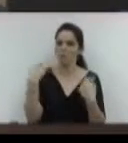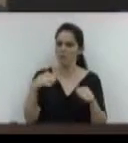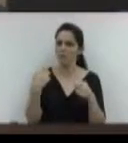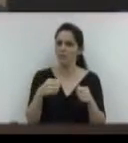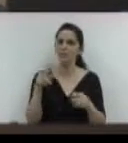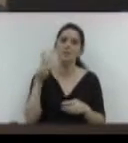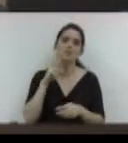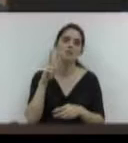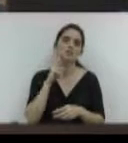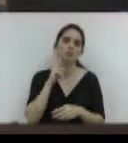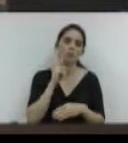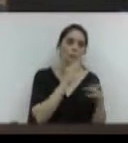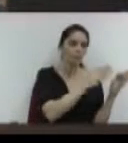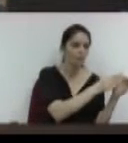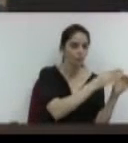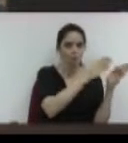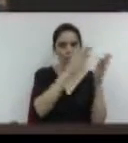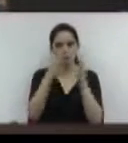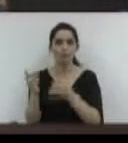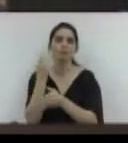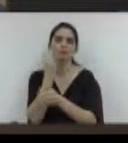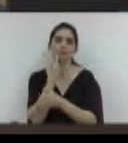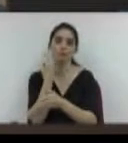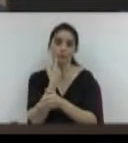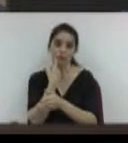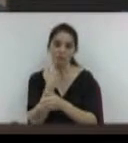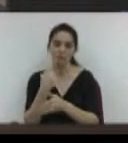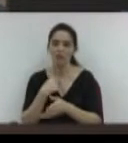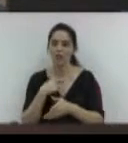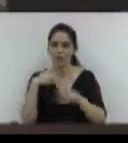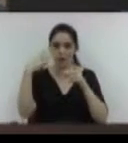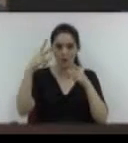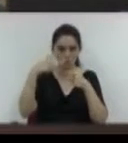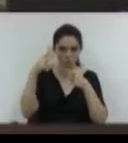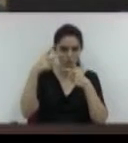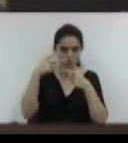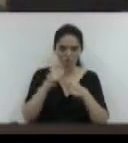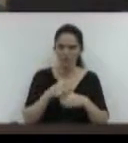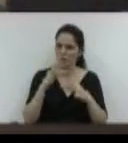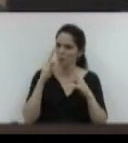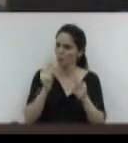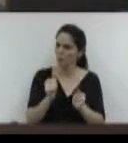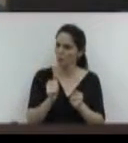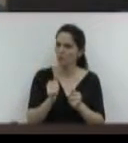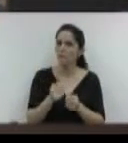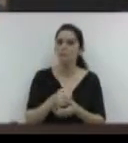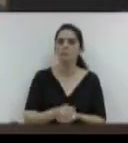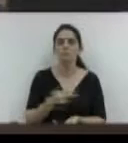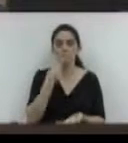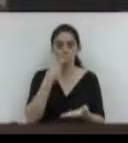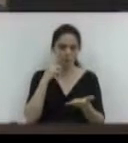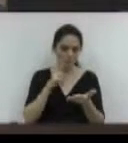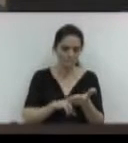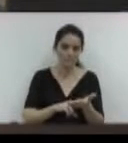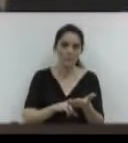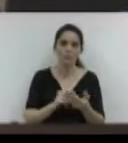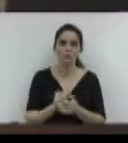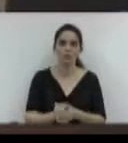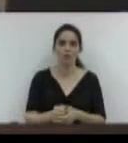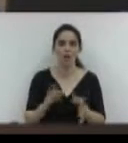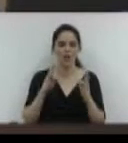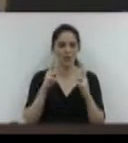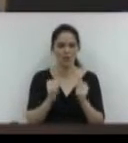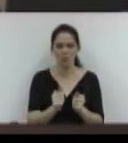precisa? As gravações eu vou pedir em ofício hoje, que eu vou protocolar. Vai tudo para o